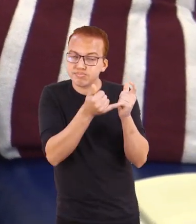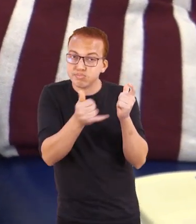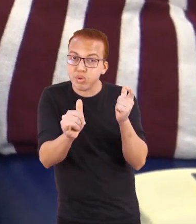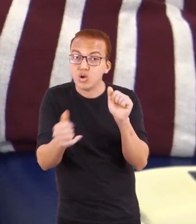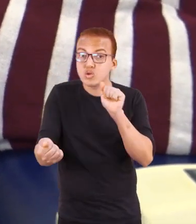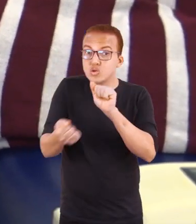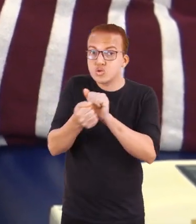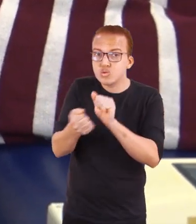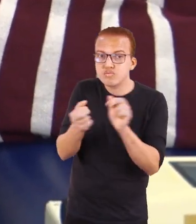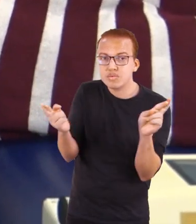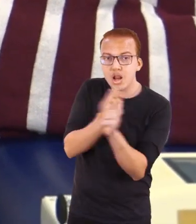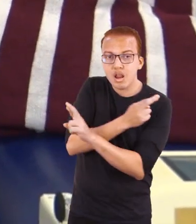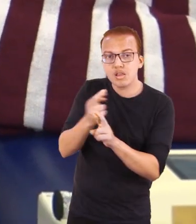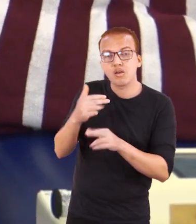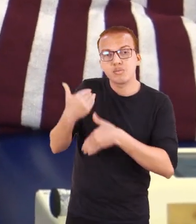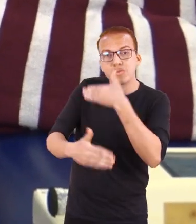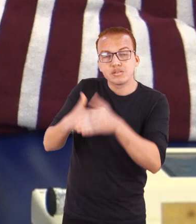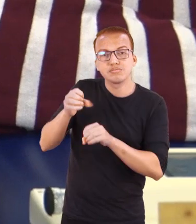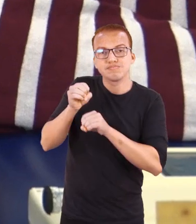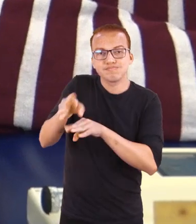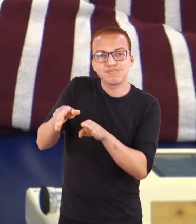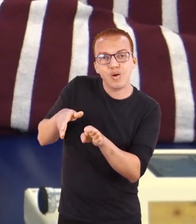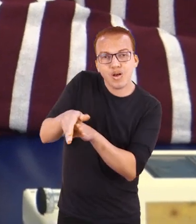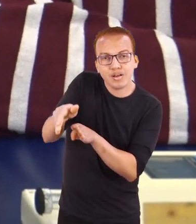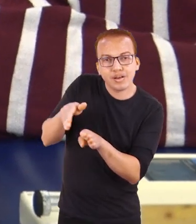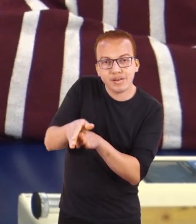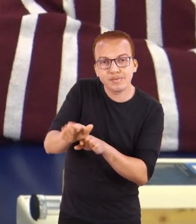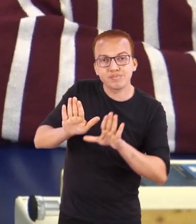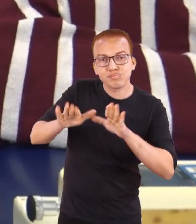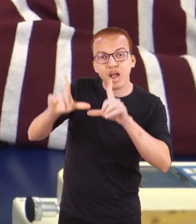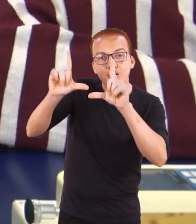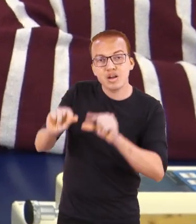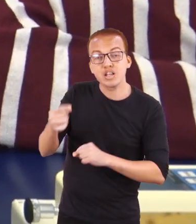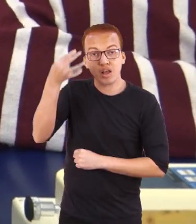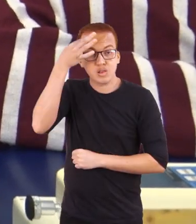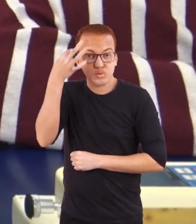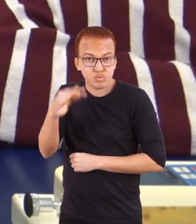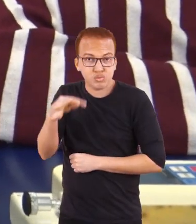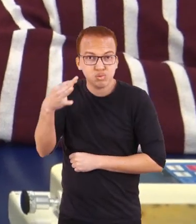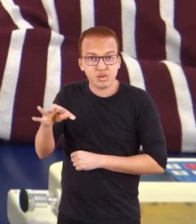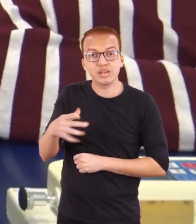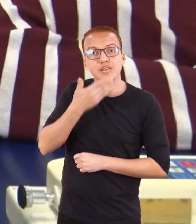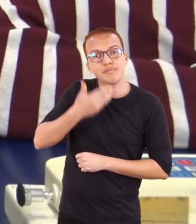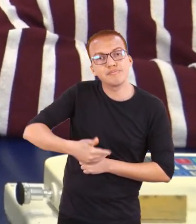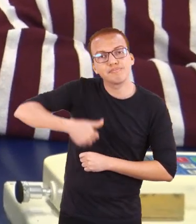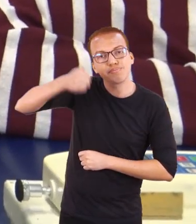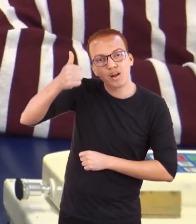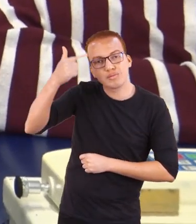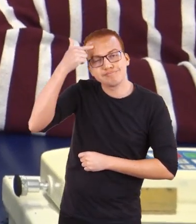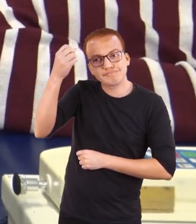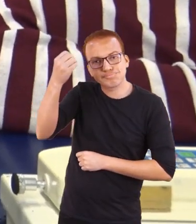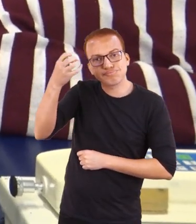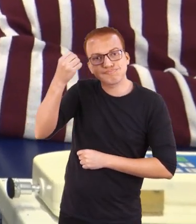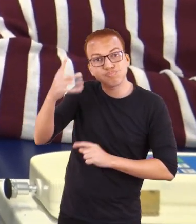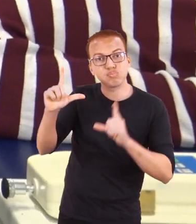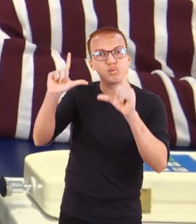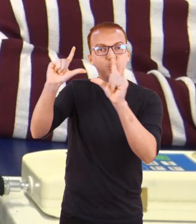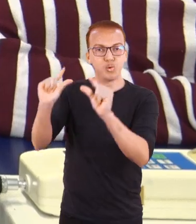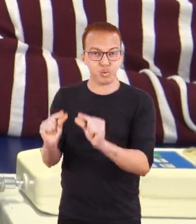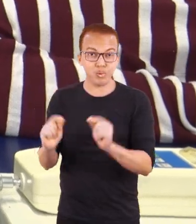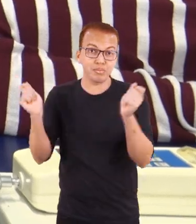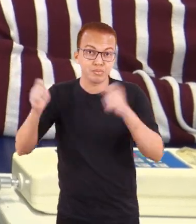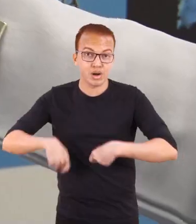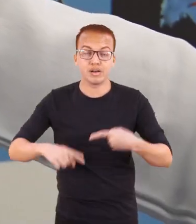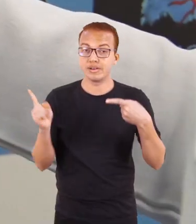em Associação com o processo de educação e dor para que essas pessoas melhorasse os seus padrões relacionados a enxaqueca que